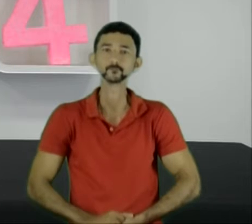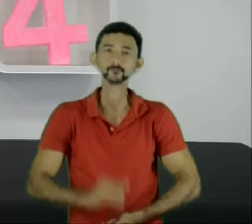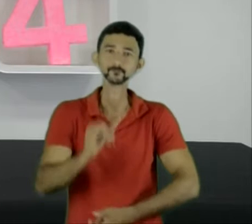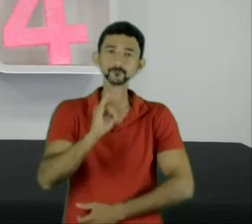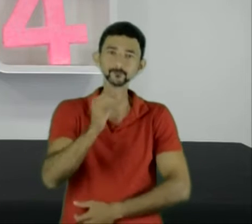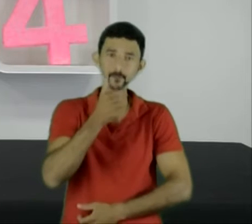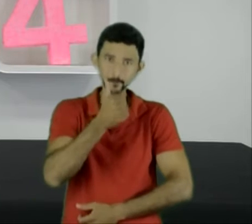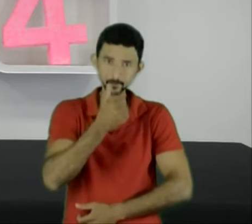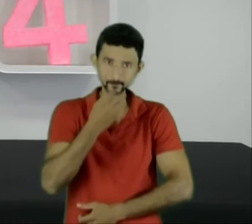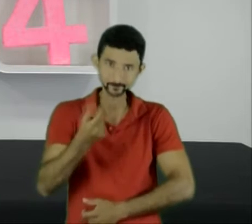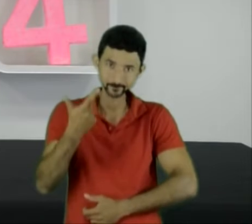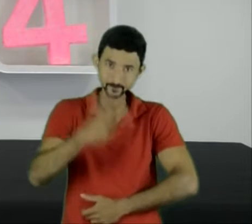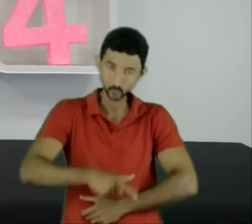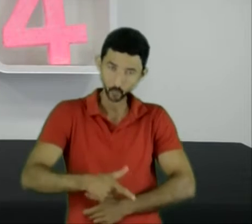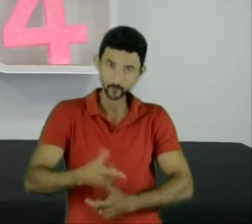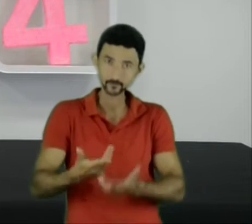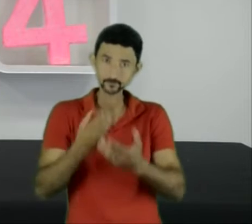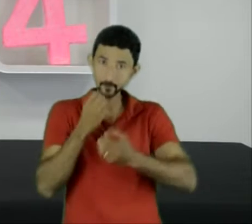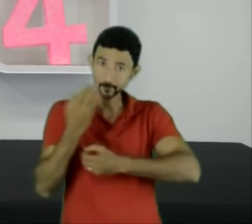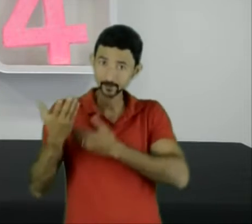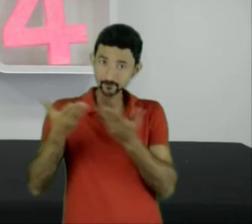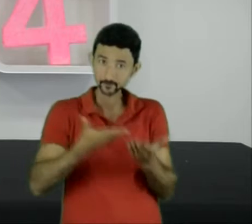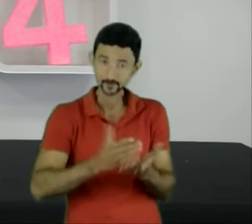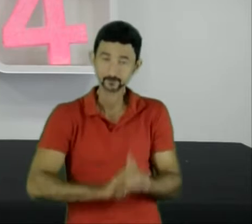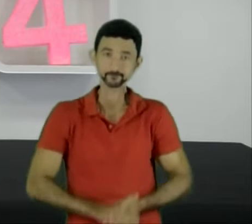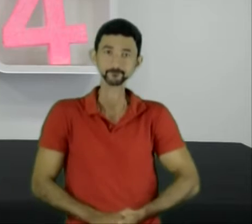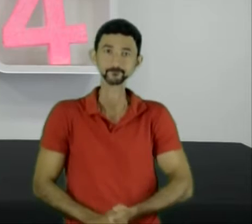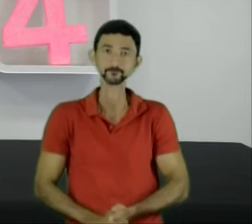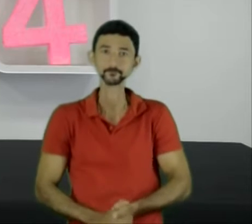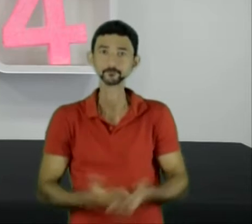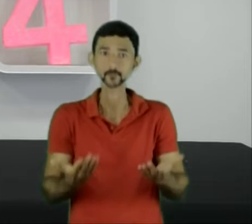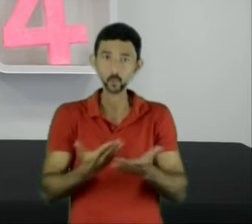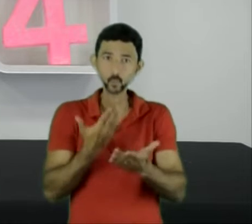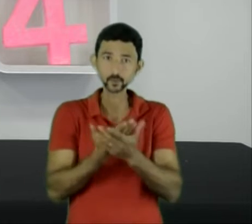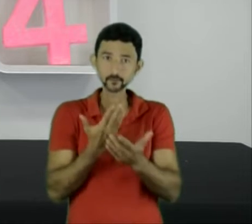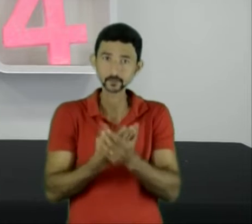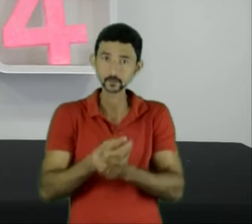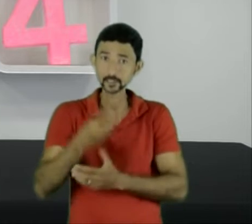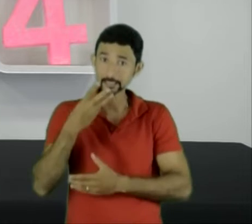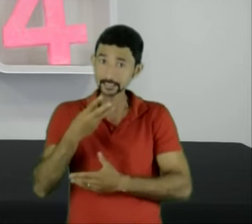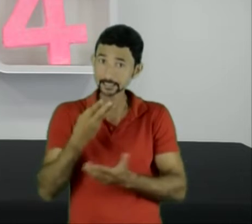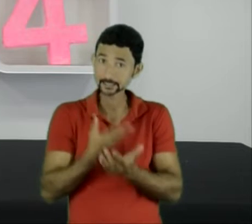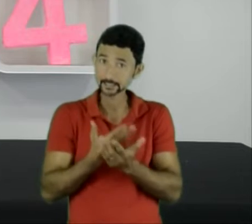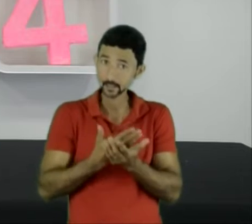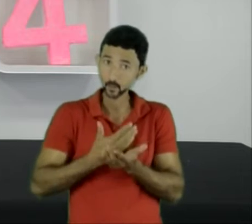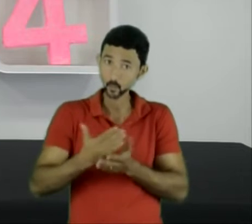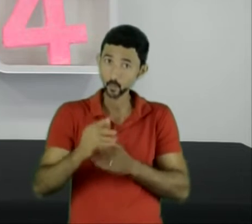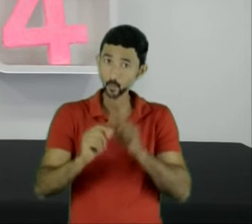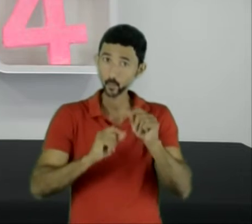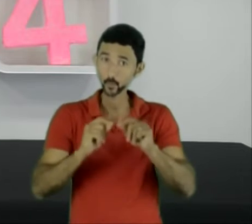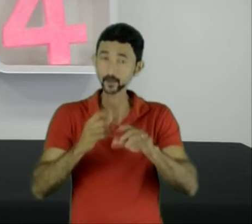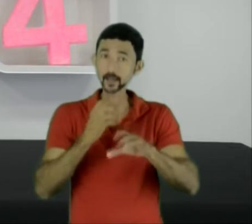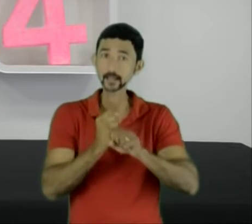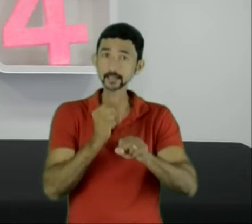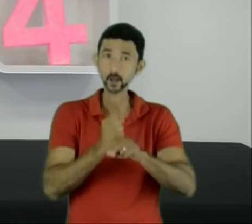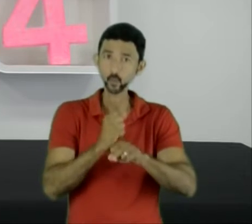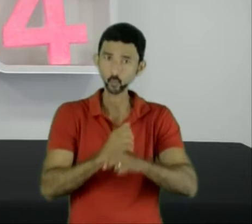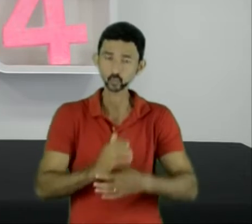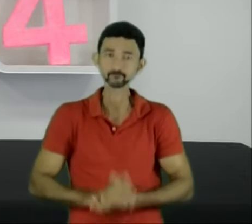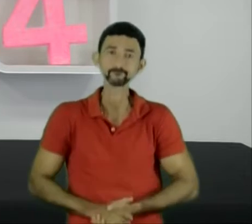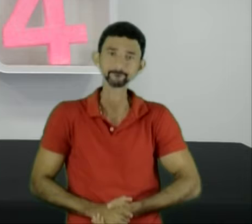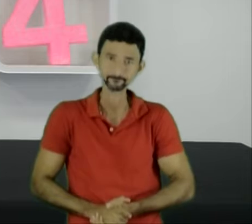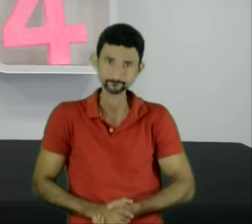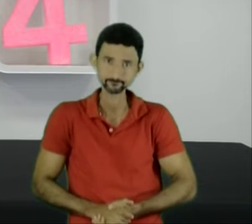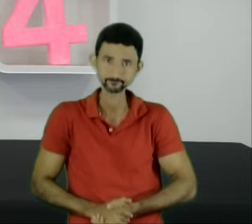Olá novamente, sejam bem-vindos. Hoje a gente vai trabalhar a nossa terceira parte referente ao cálculo